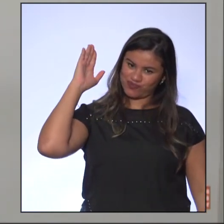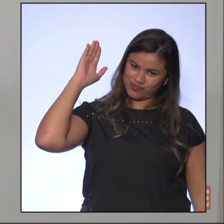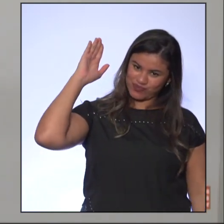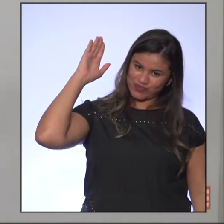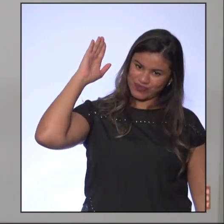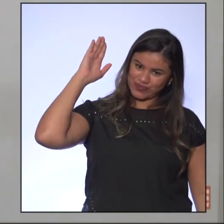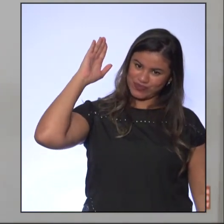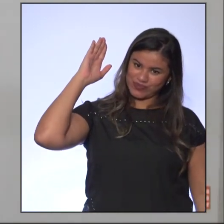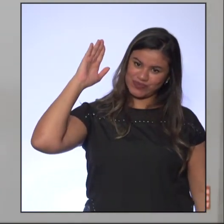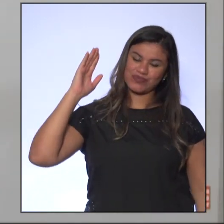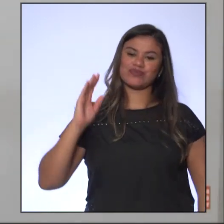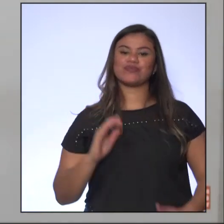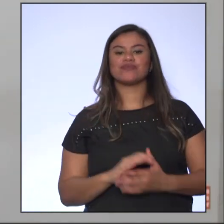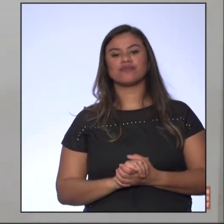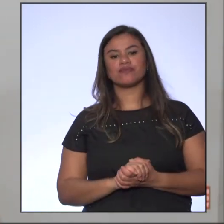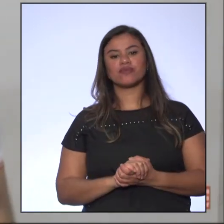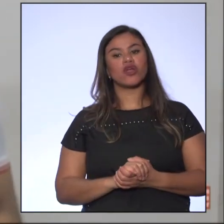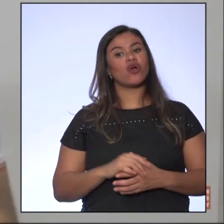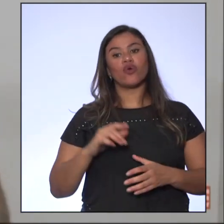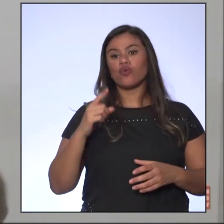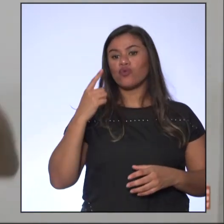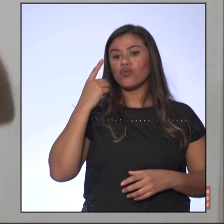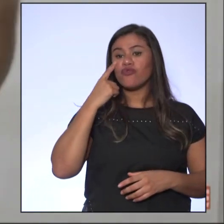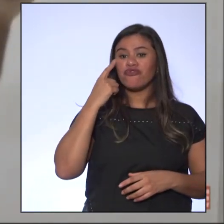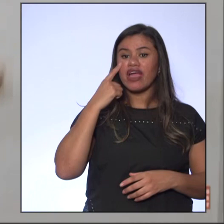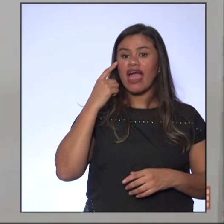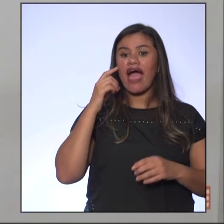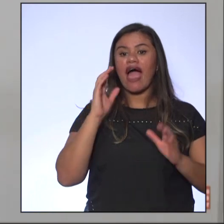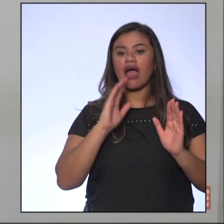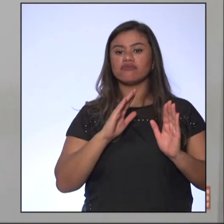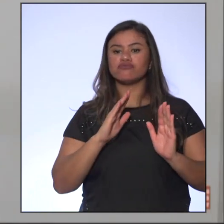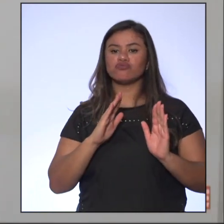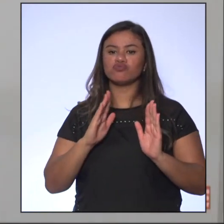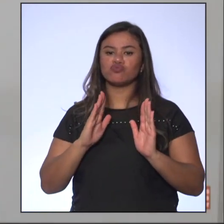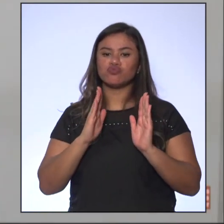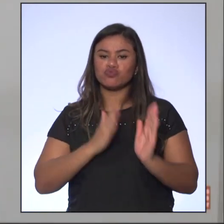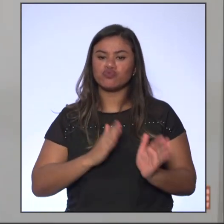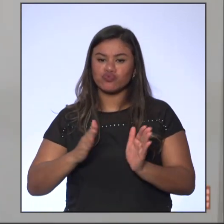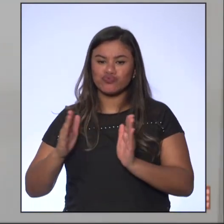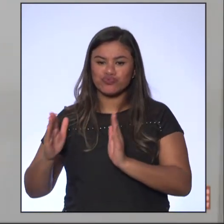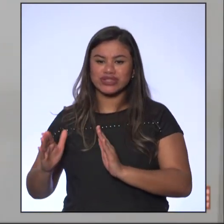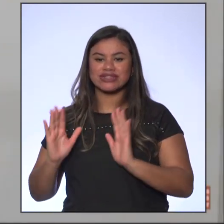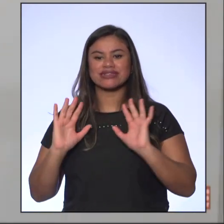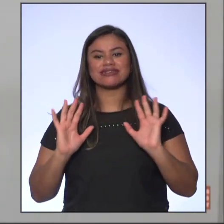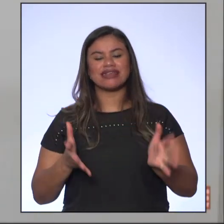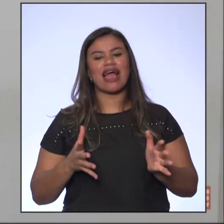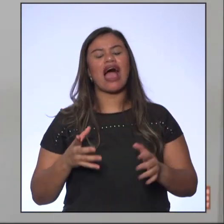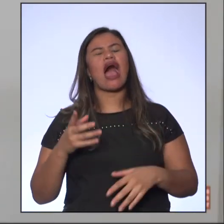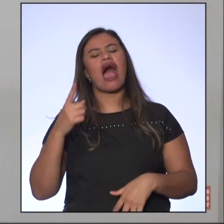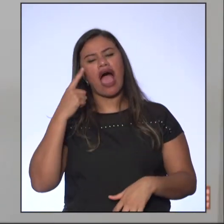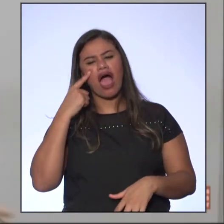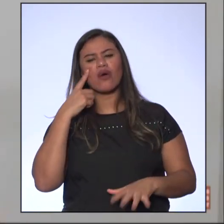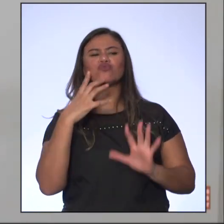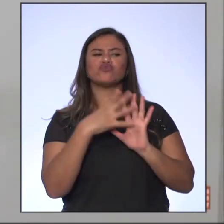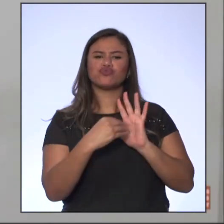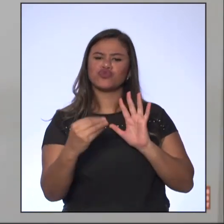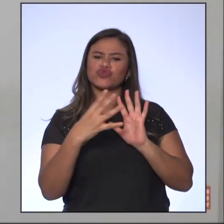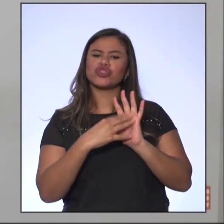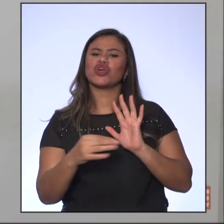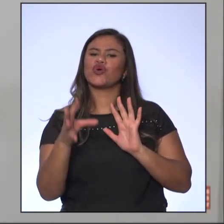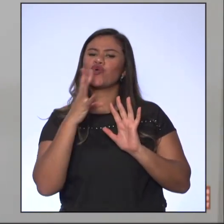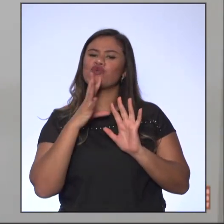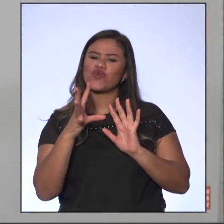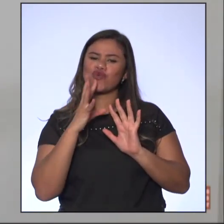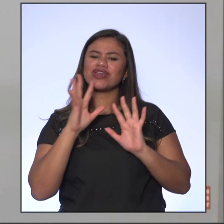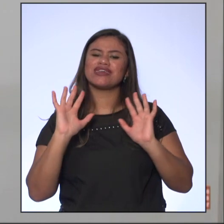aí que você monta. Você já olha, já sei esse modelo aqui, né? Eu assisti a aula agora aqui, já aprendi a